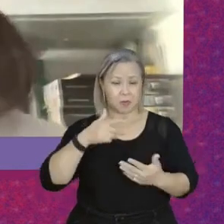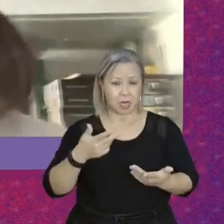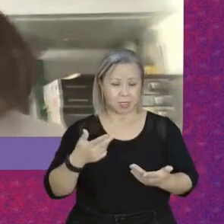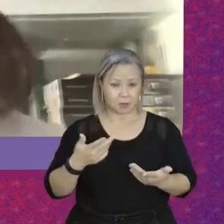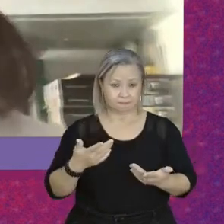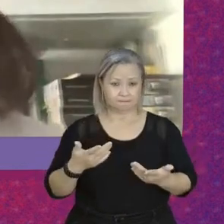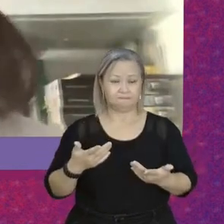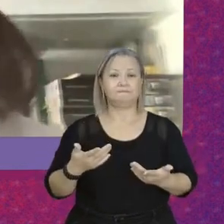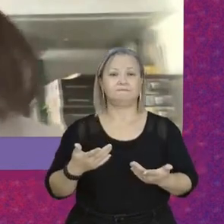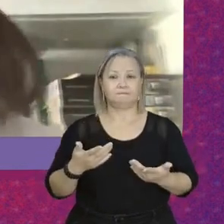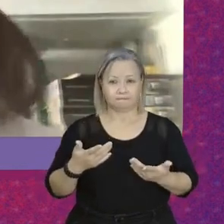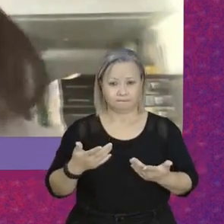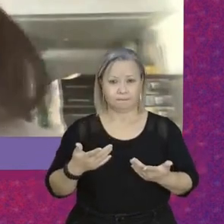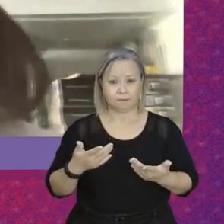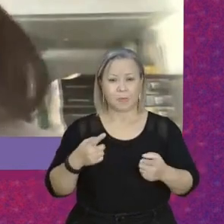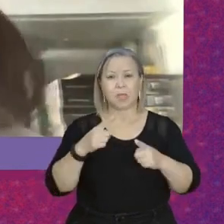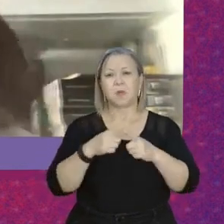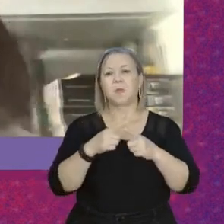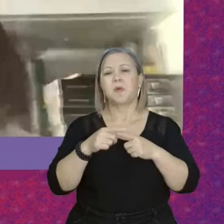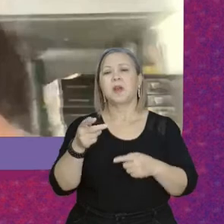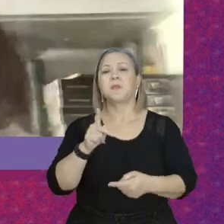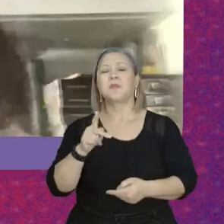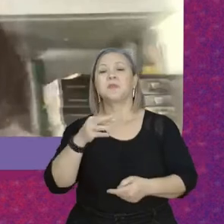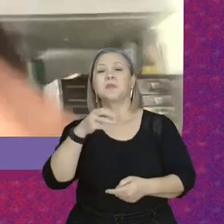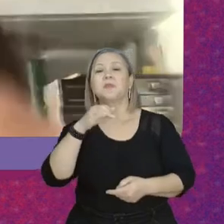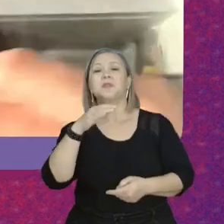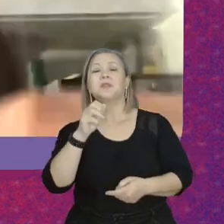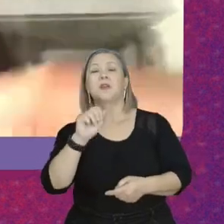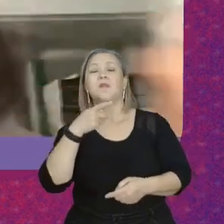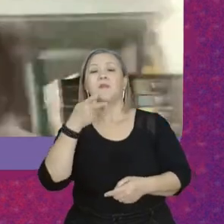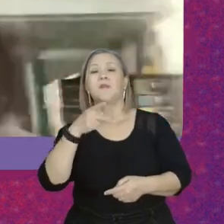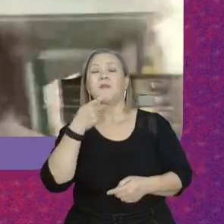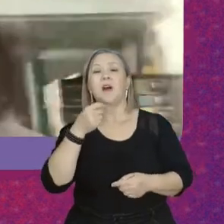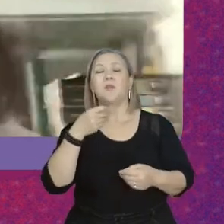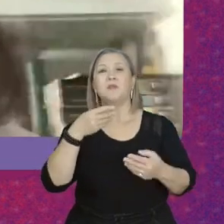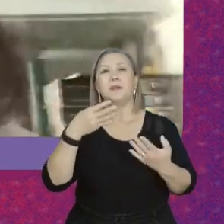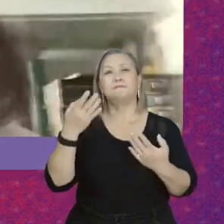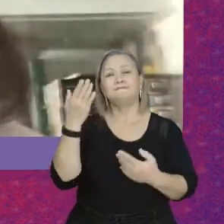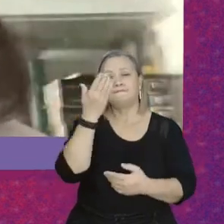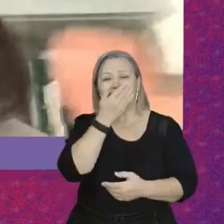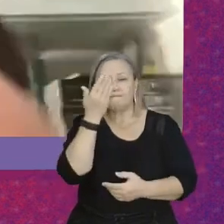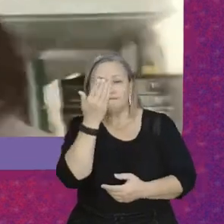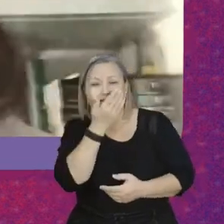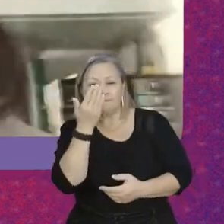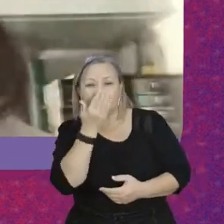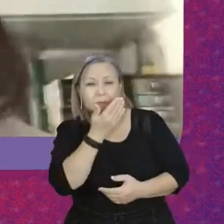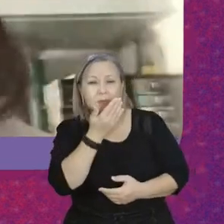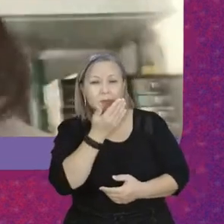que a professora Tica fala bastante em invisibilidade, isto é,